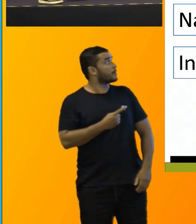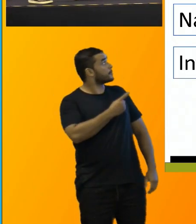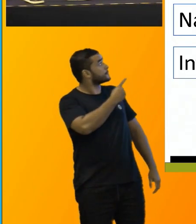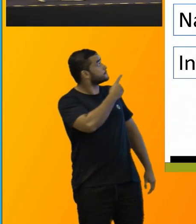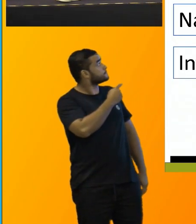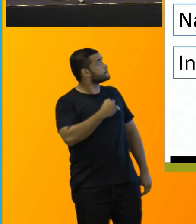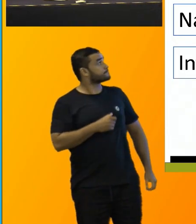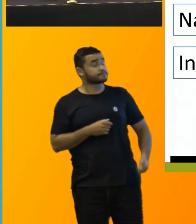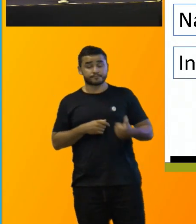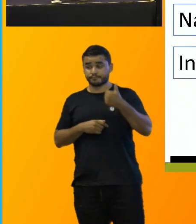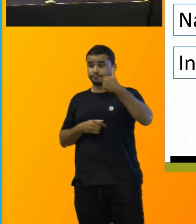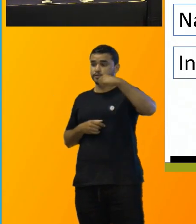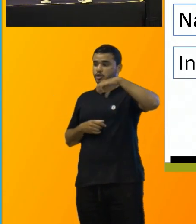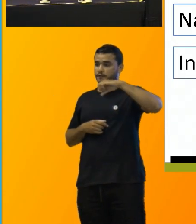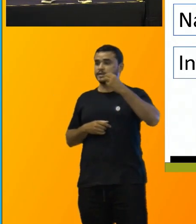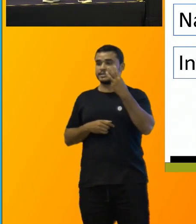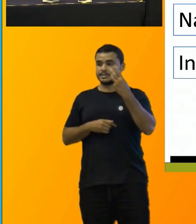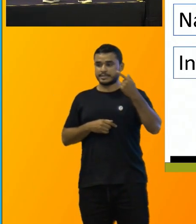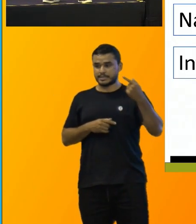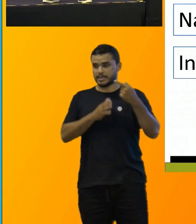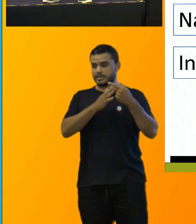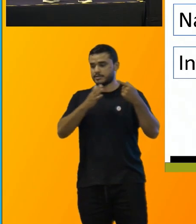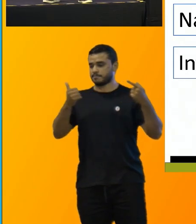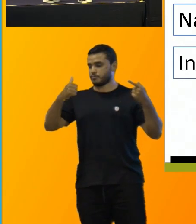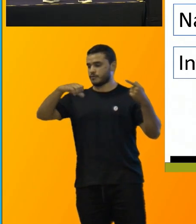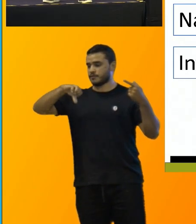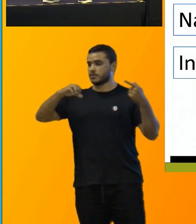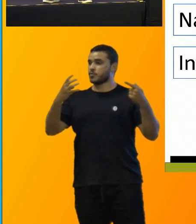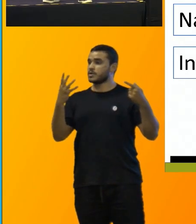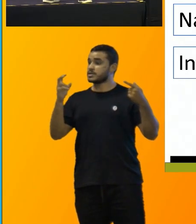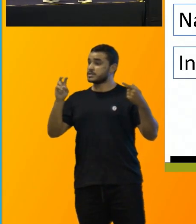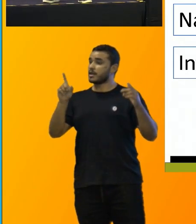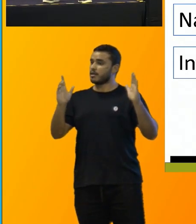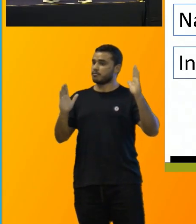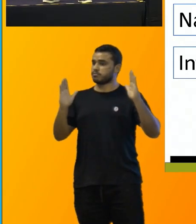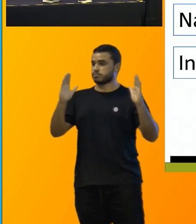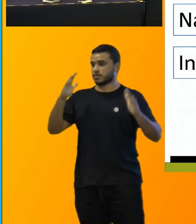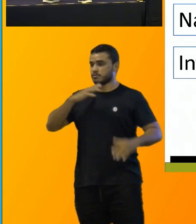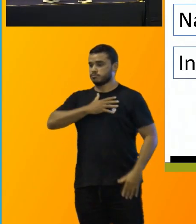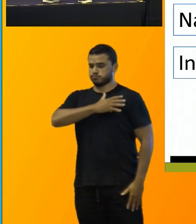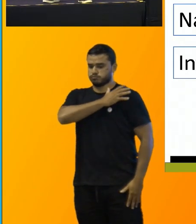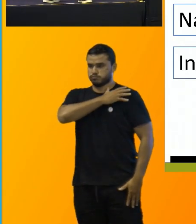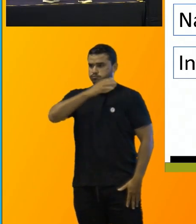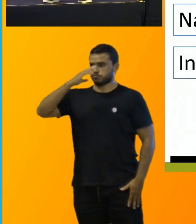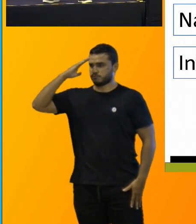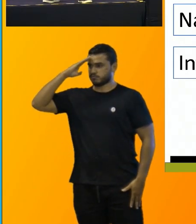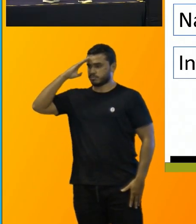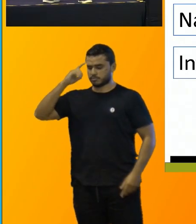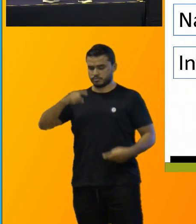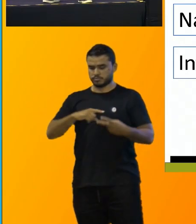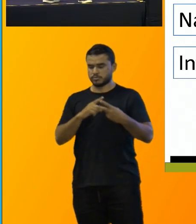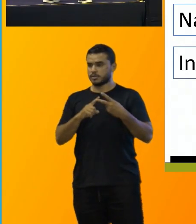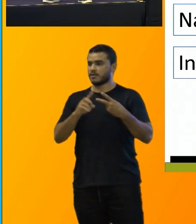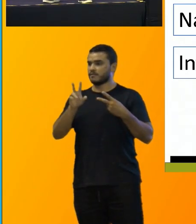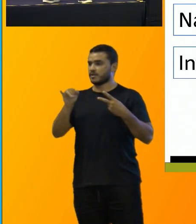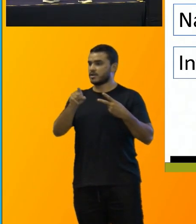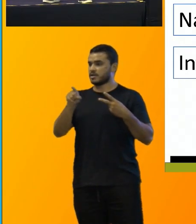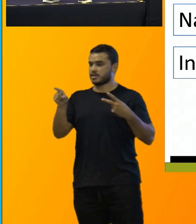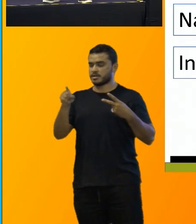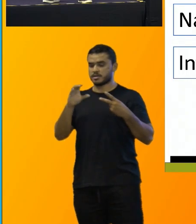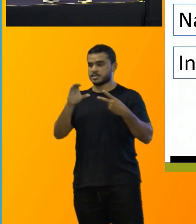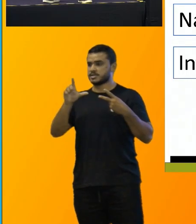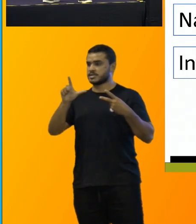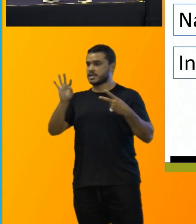da manifestação das leis trabalhistas. É aqui que você vai ter a CLT. É aqui que eu vou ter a valorização